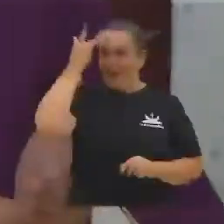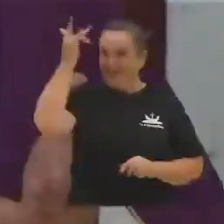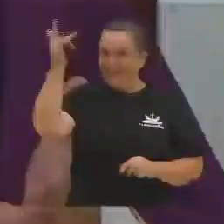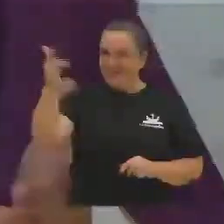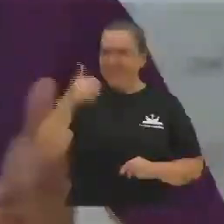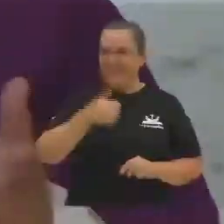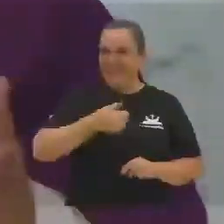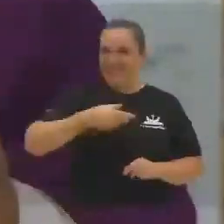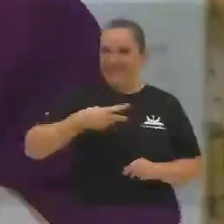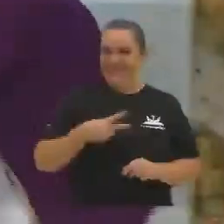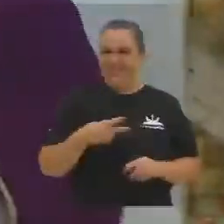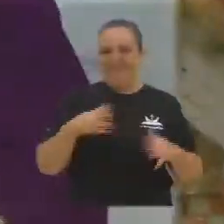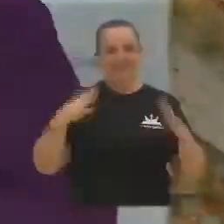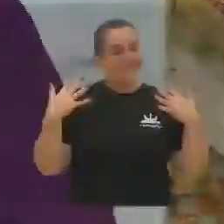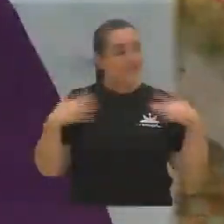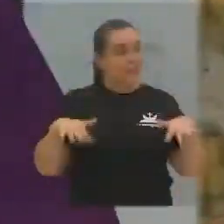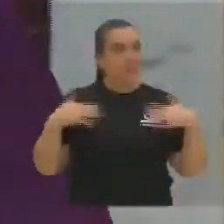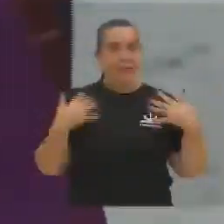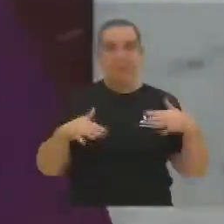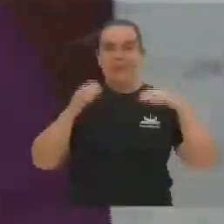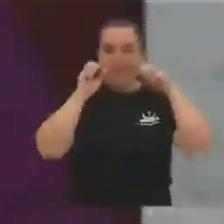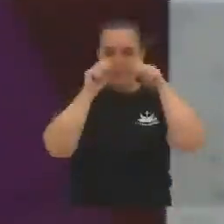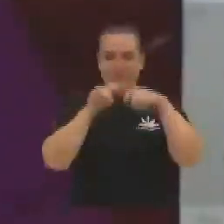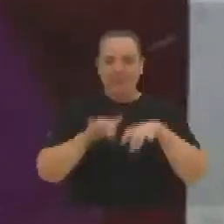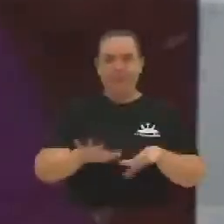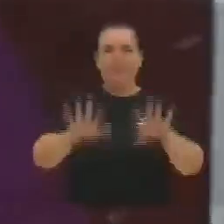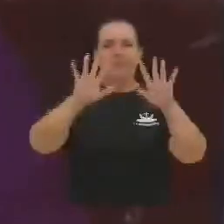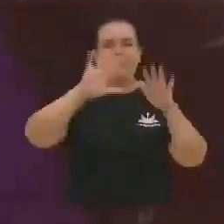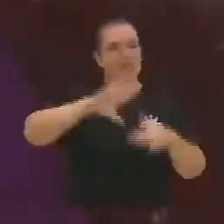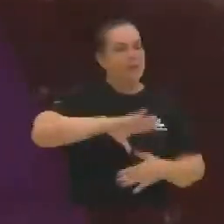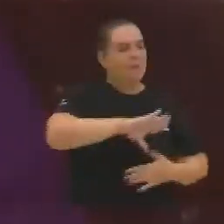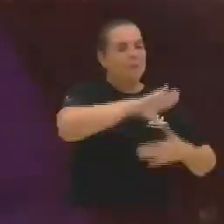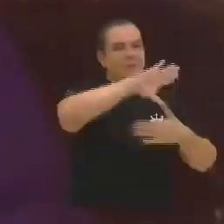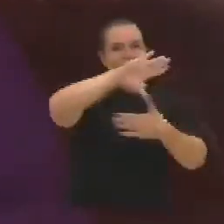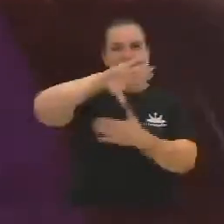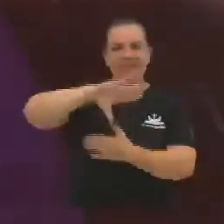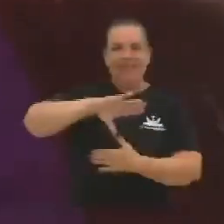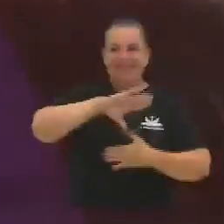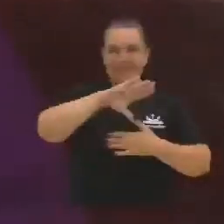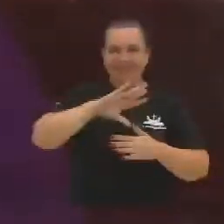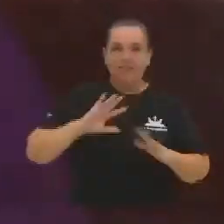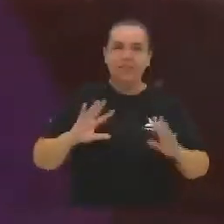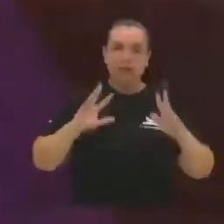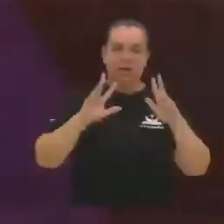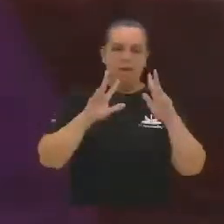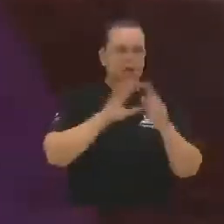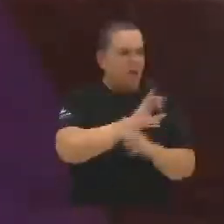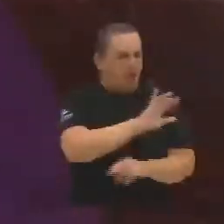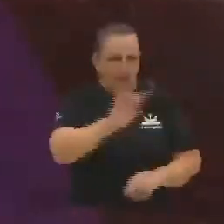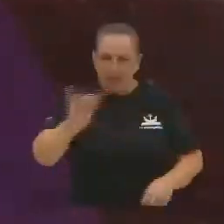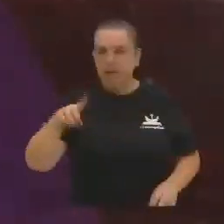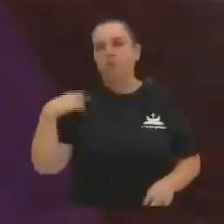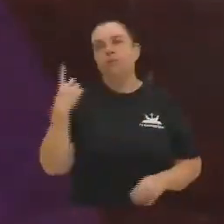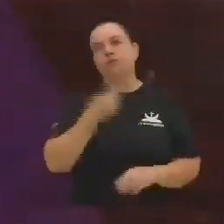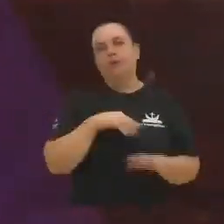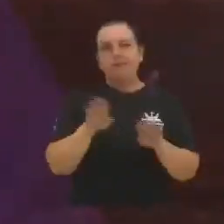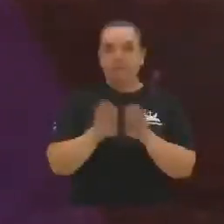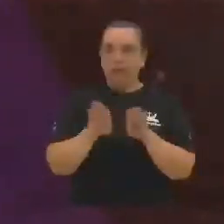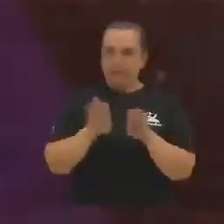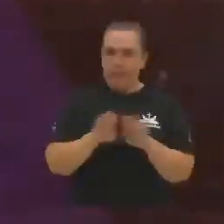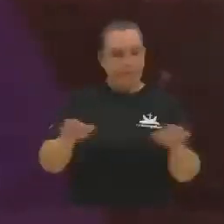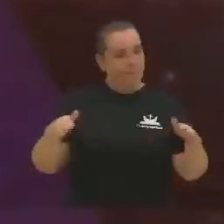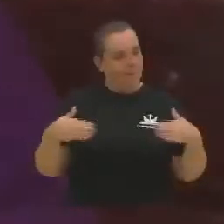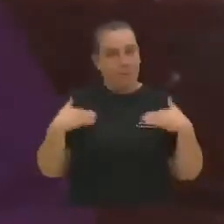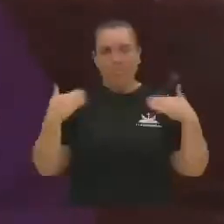de Guadalupe, vai derramar sobre toda a América Latina e sobre cada um de nós.